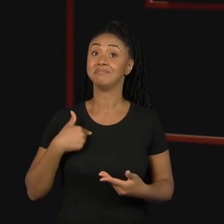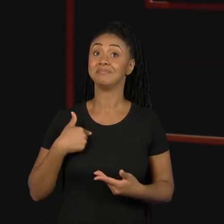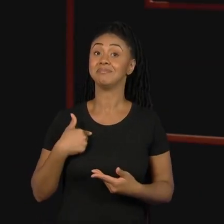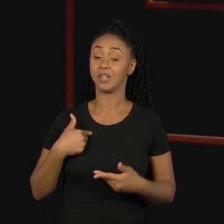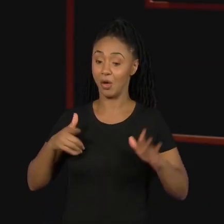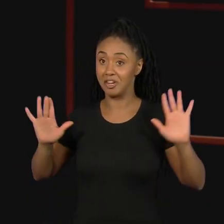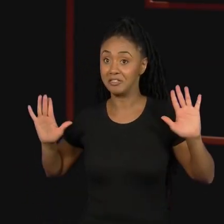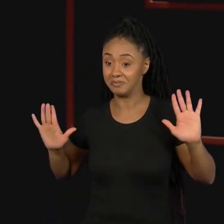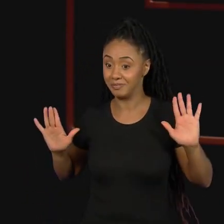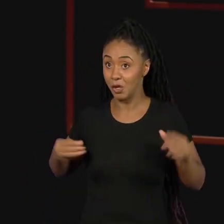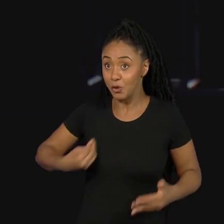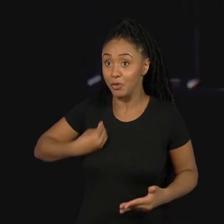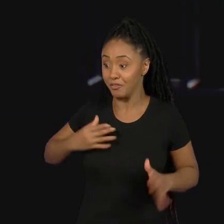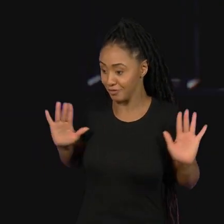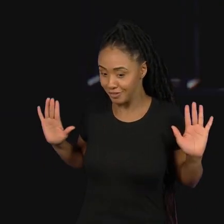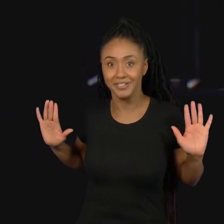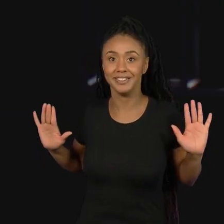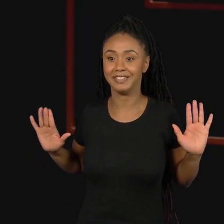hein?